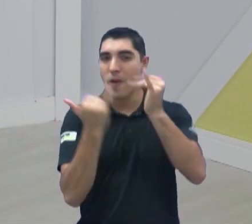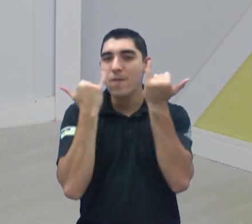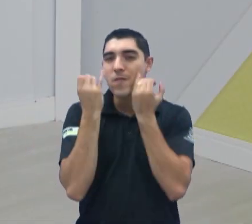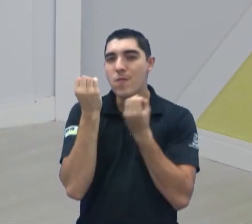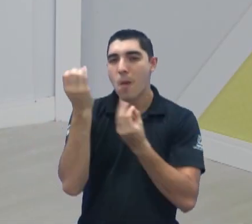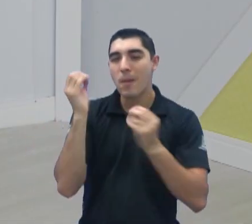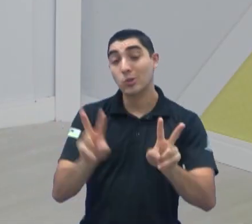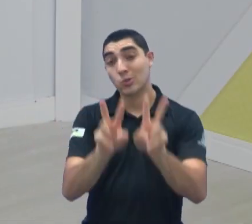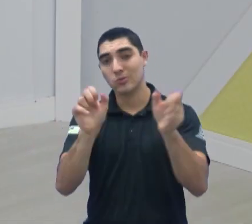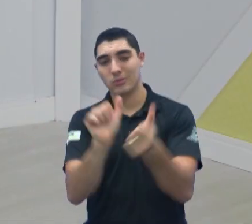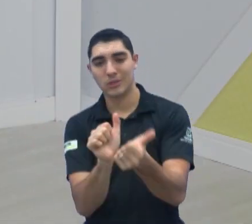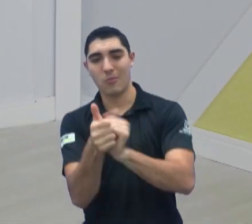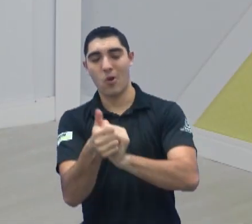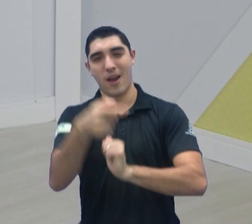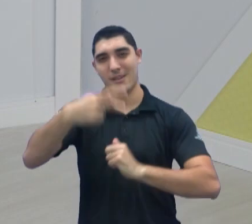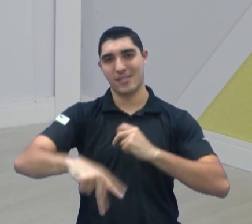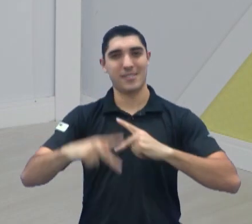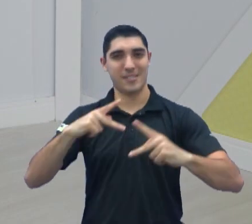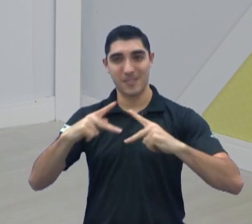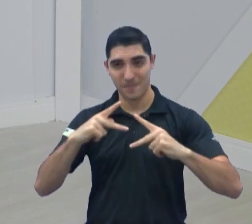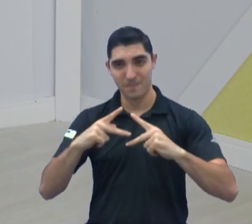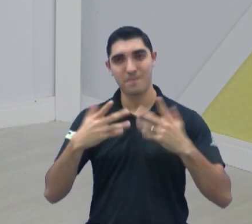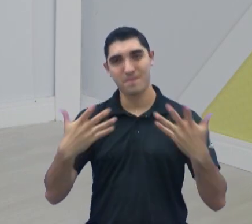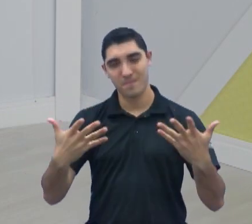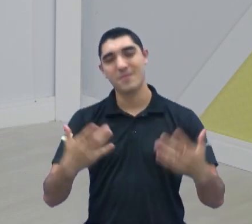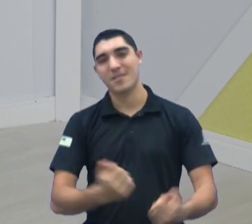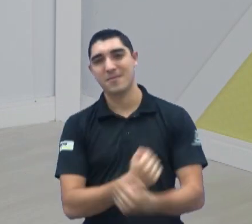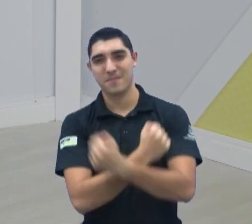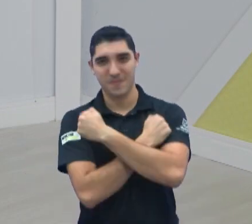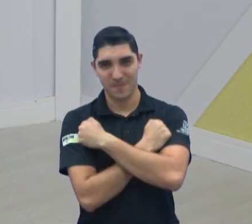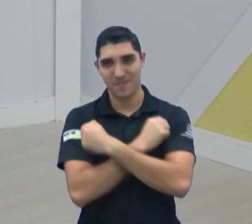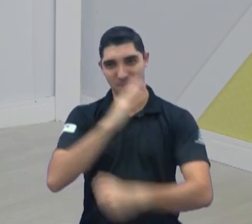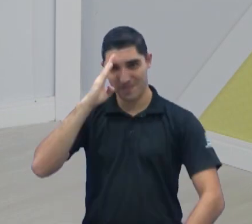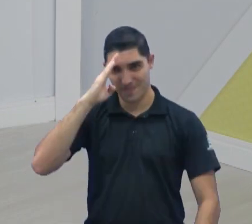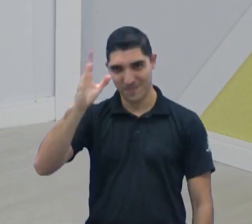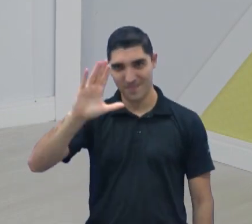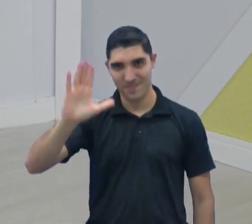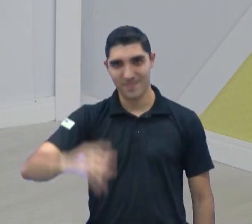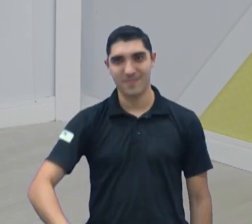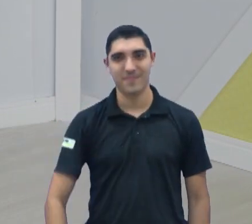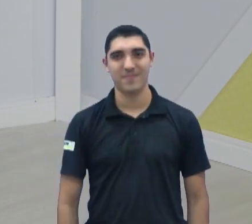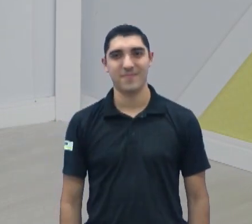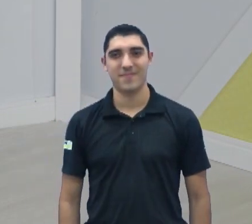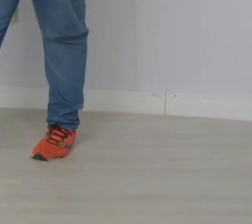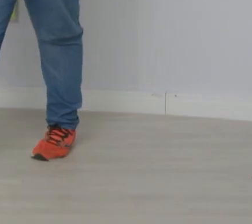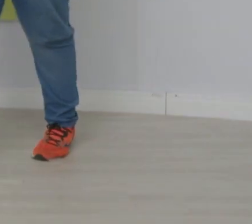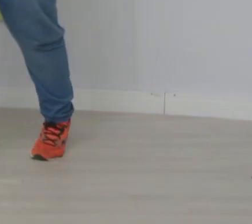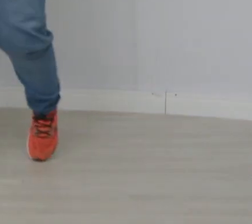informado sobre os assuntos esportivos da nossa cidade. De minha parte, grande abraço, até quarta. Tchau, tchau.